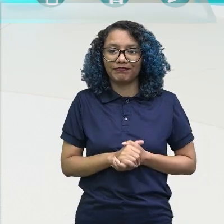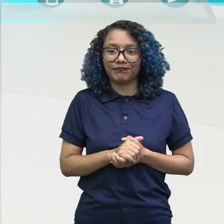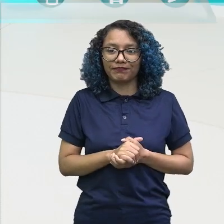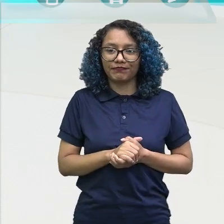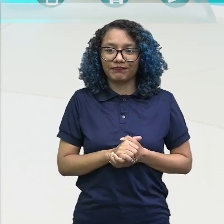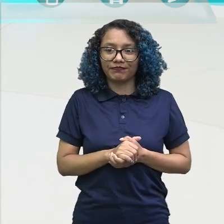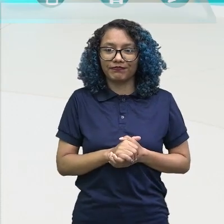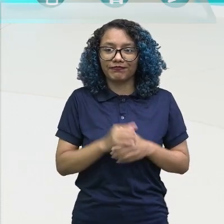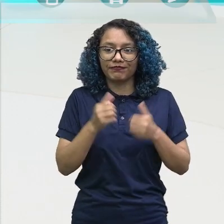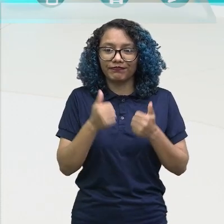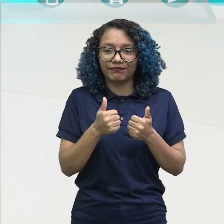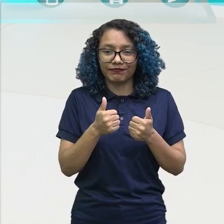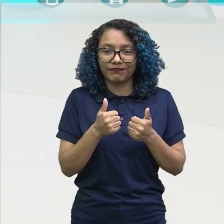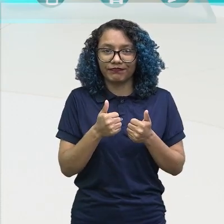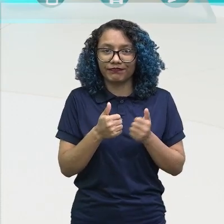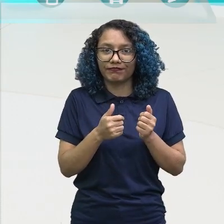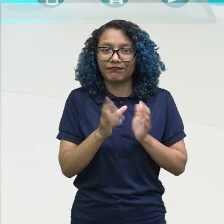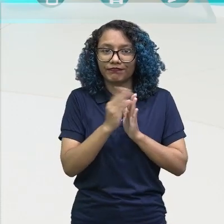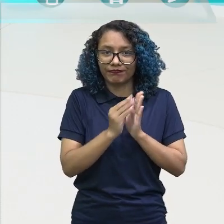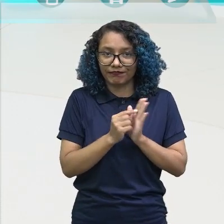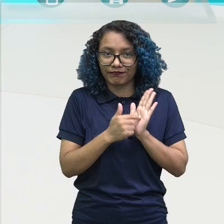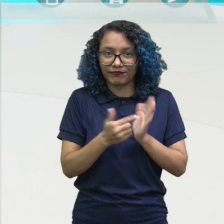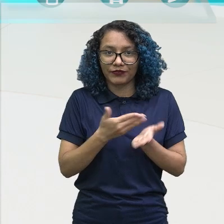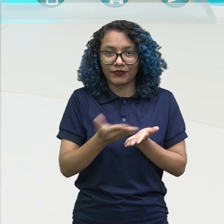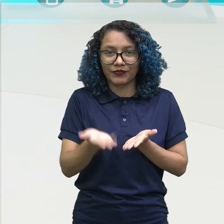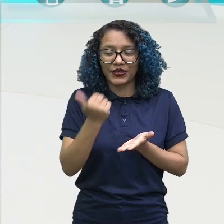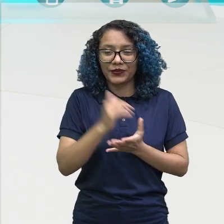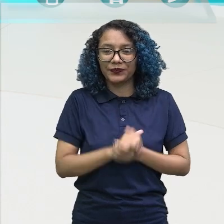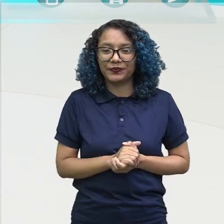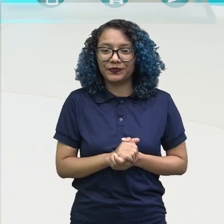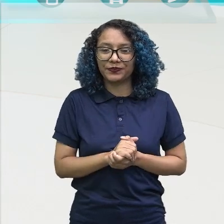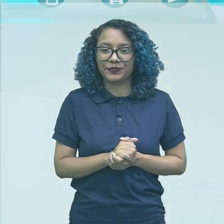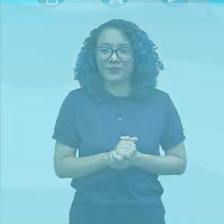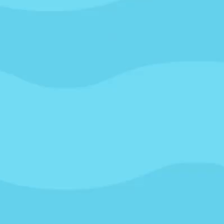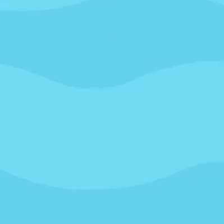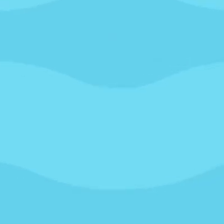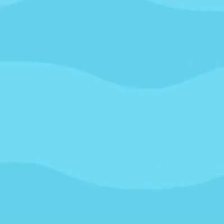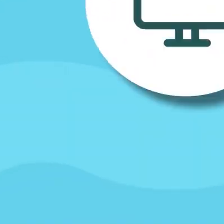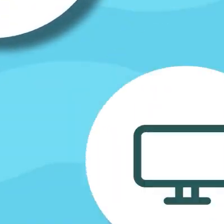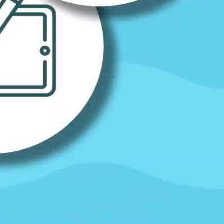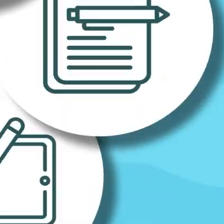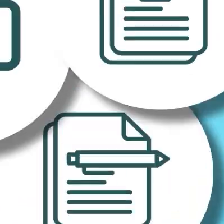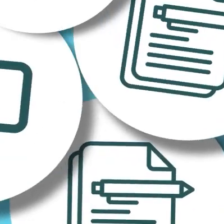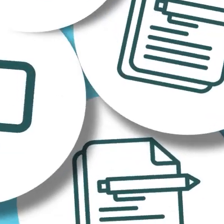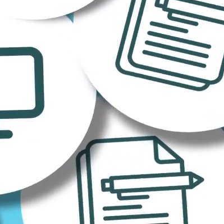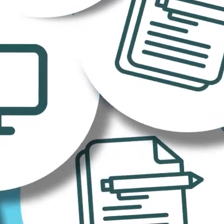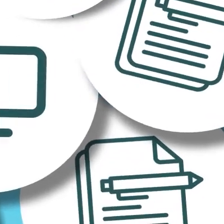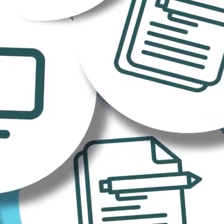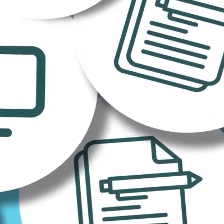coletiva. Ok? Esse é o nosso conteúdo e vamos à nossa aula.